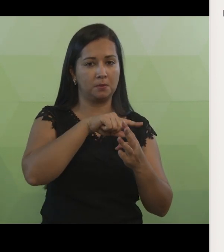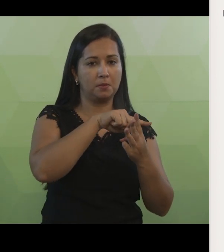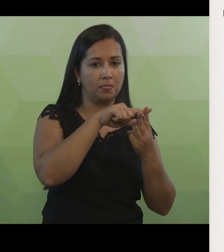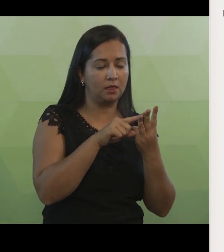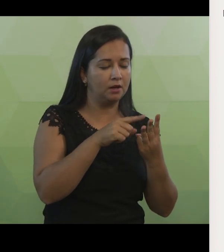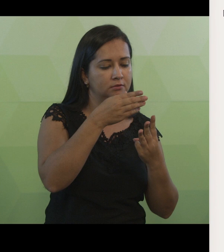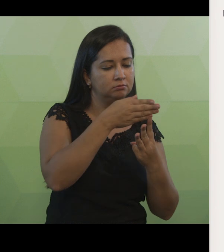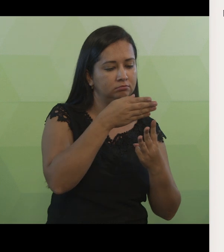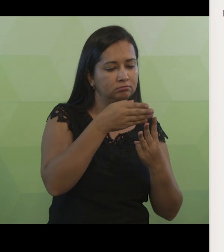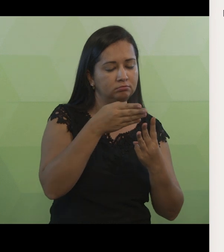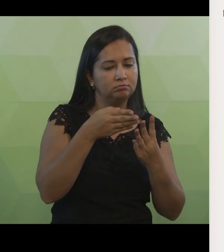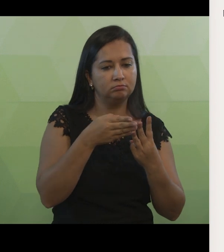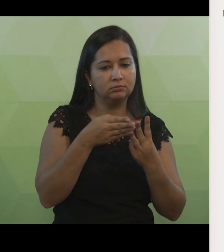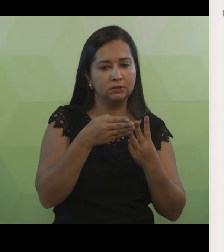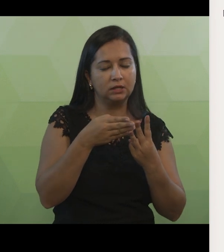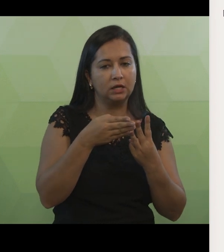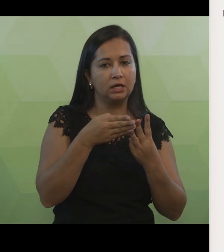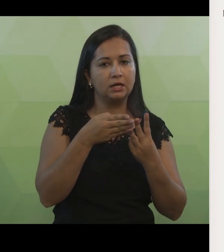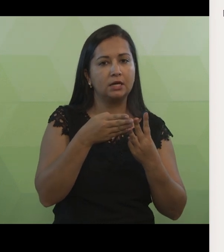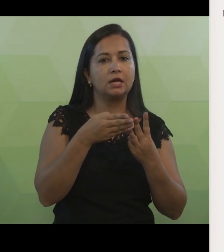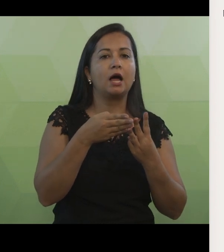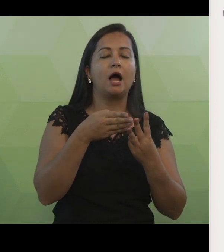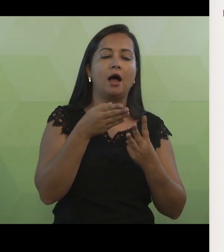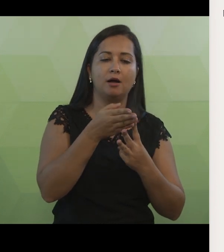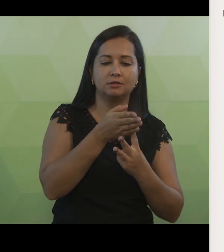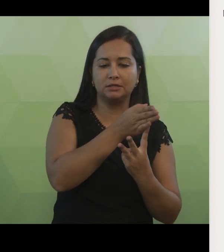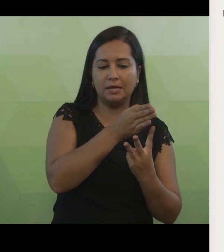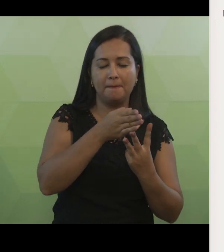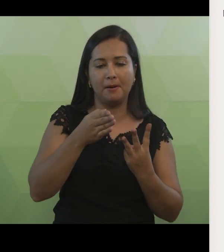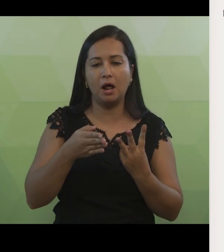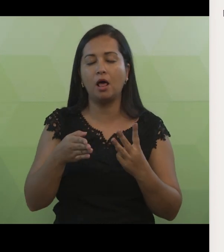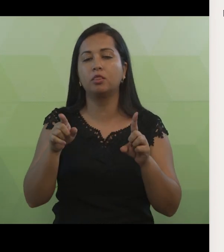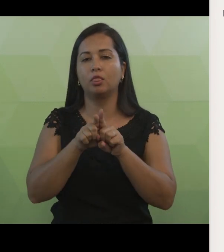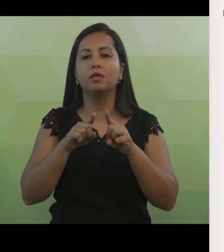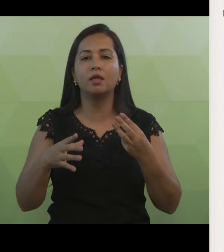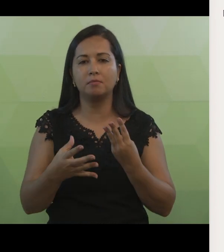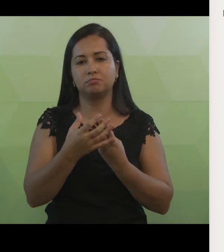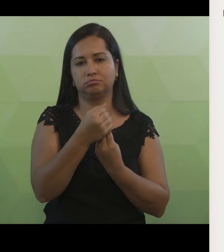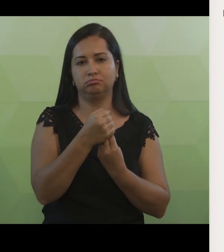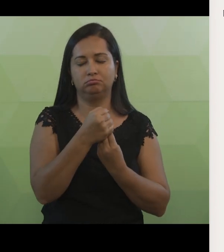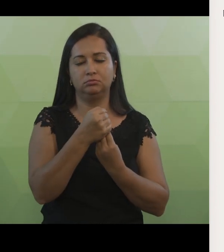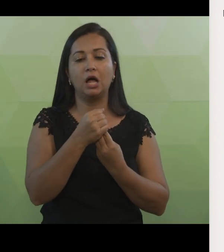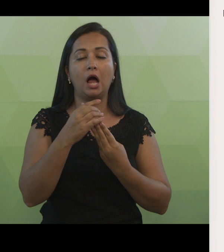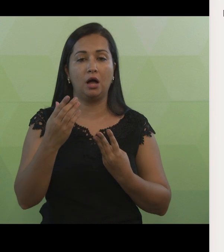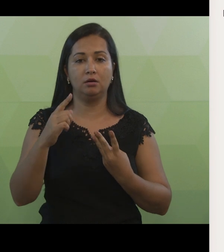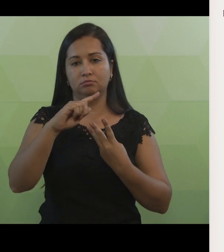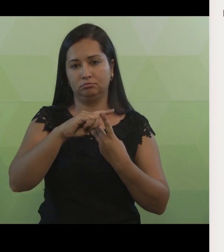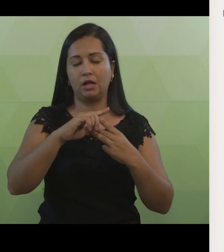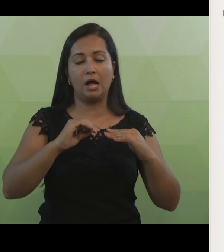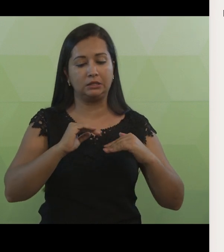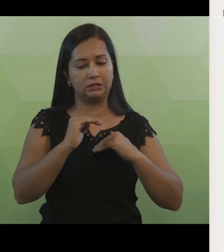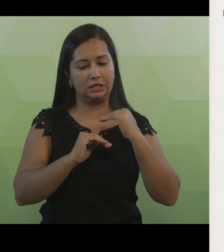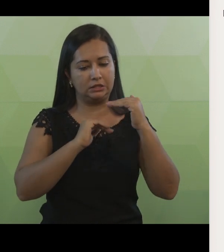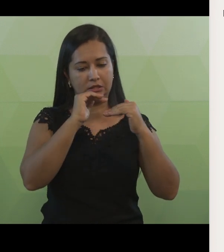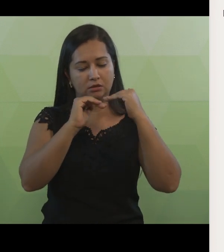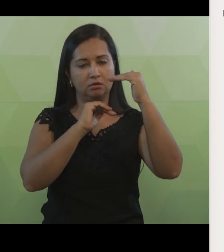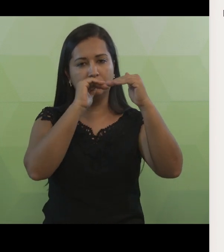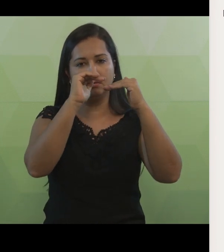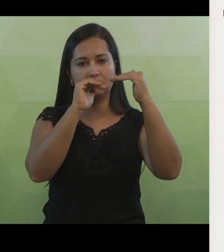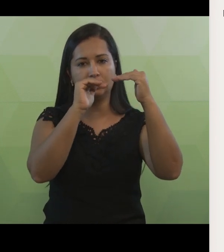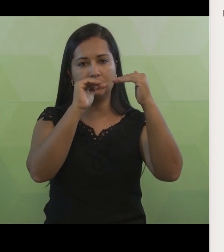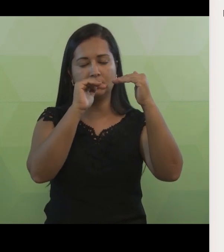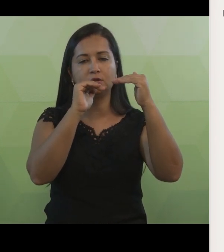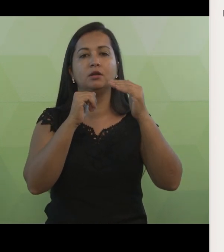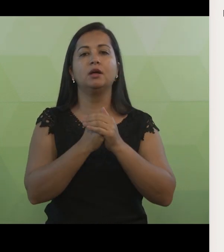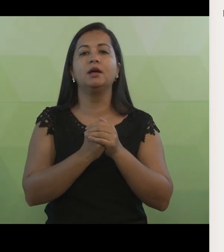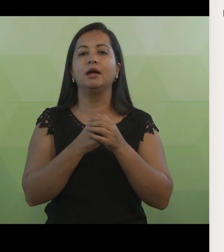distintos e separados, porém integrados. São os ambientes de desenvolvimento, onde o sistema e